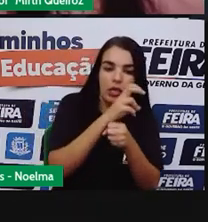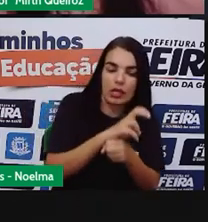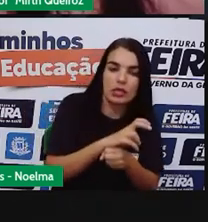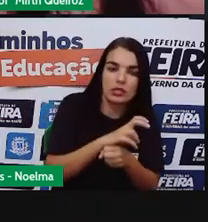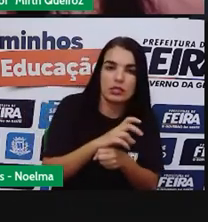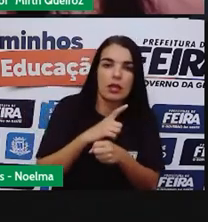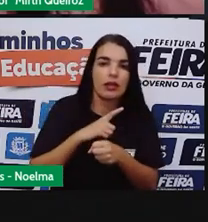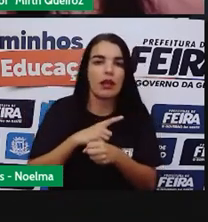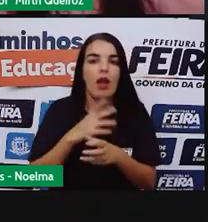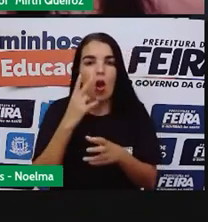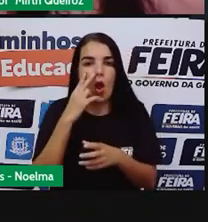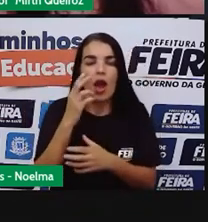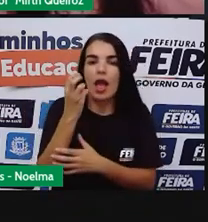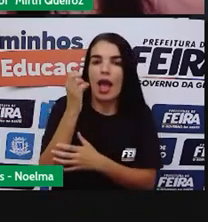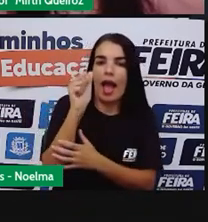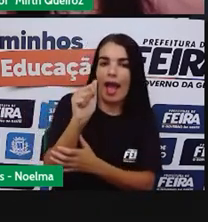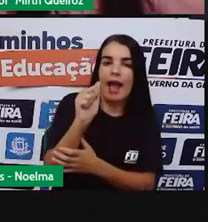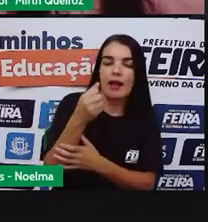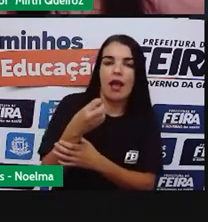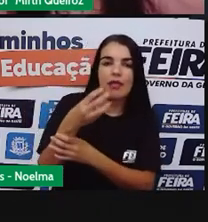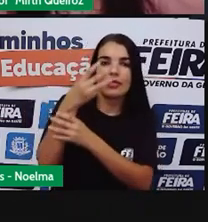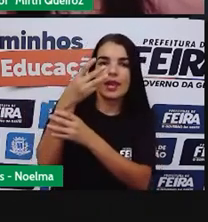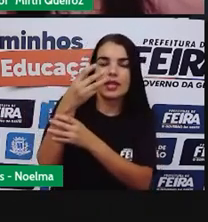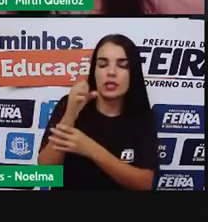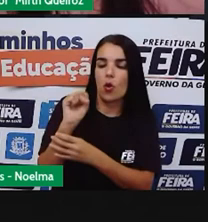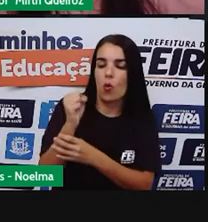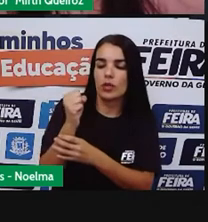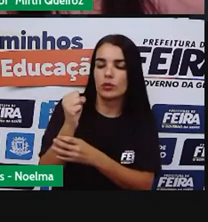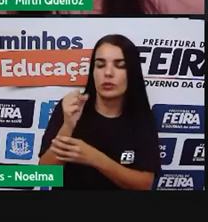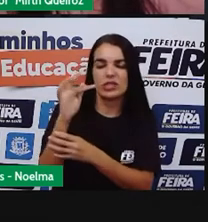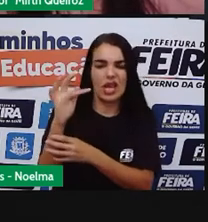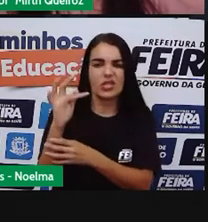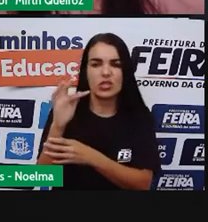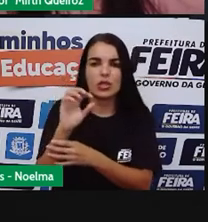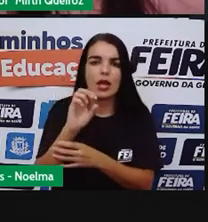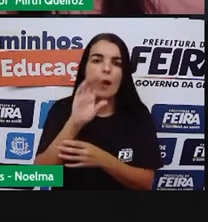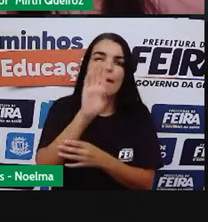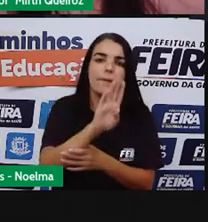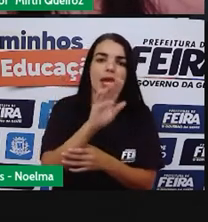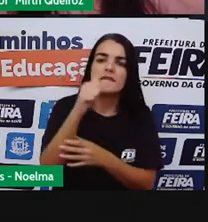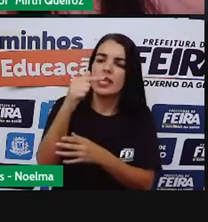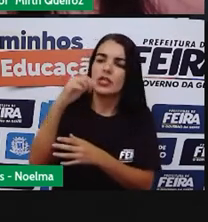Alternativa A, 3, 8 e 7. Alternativa